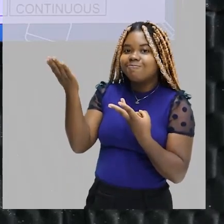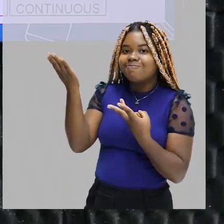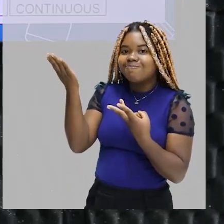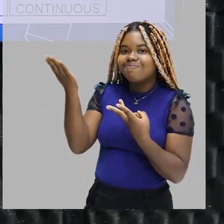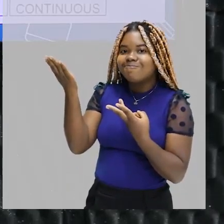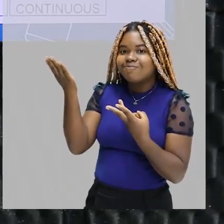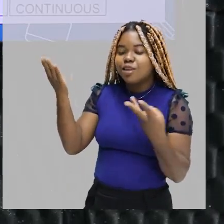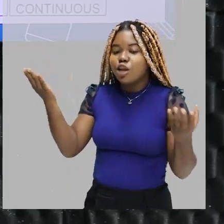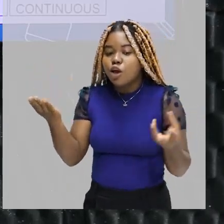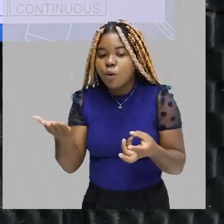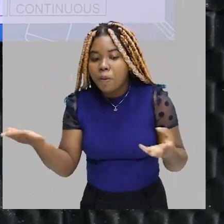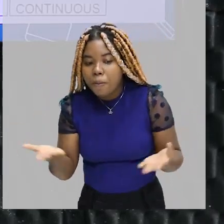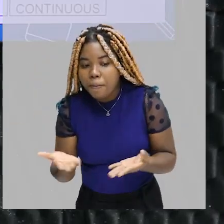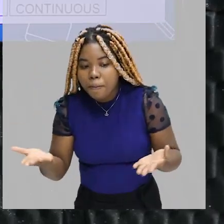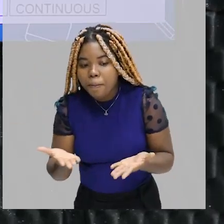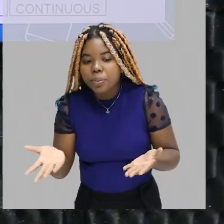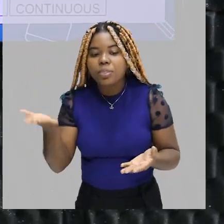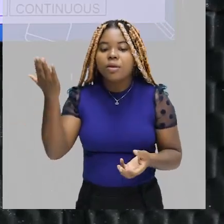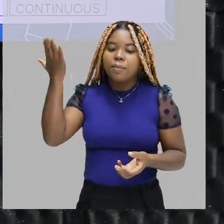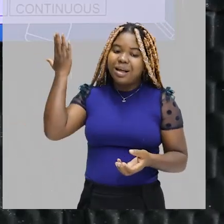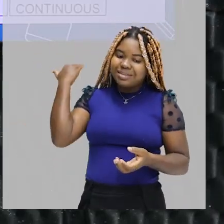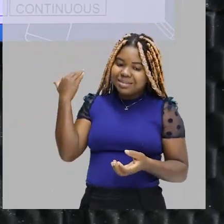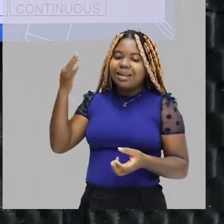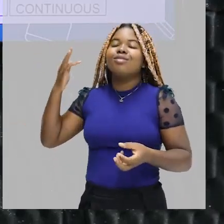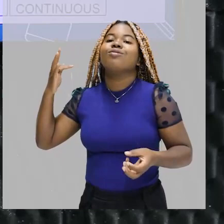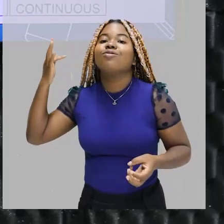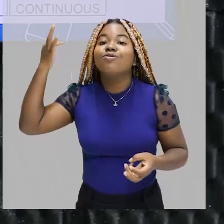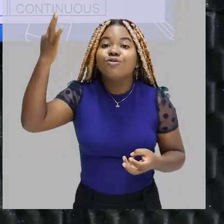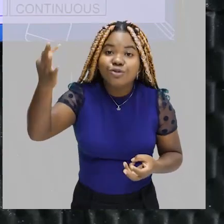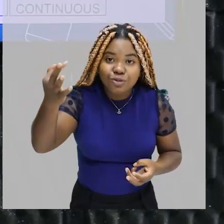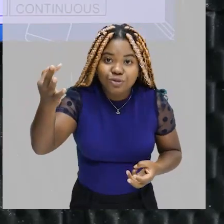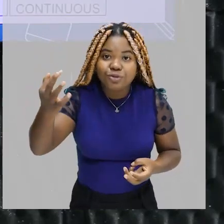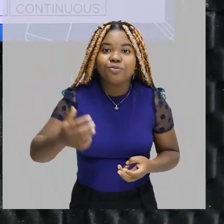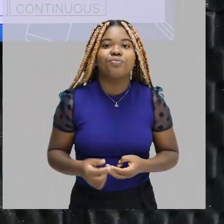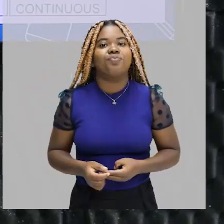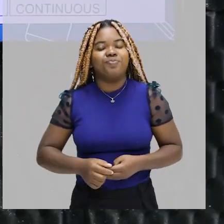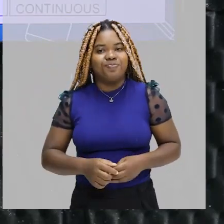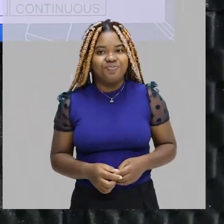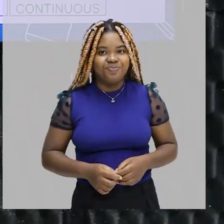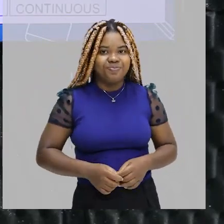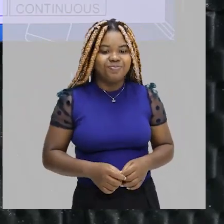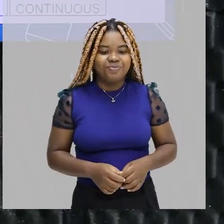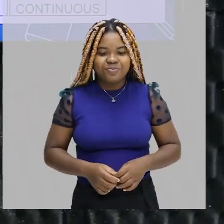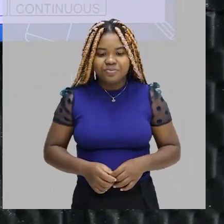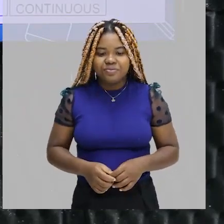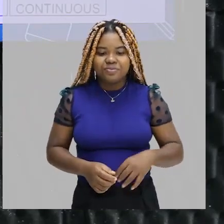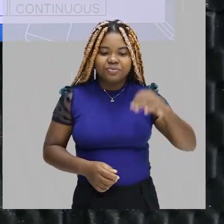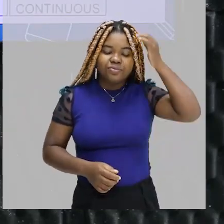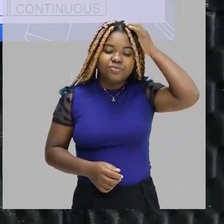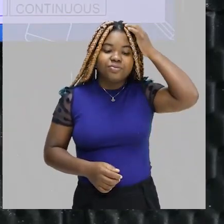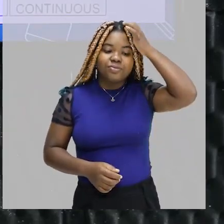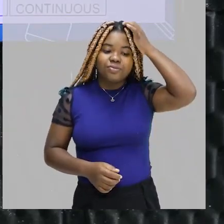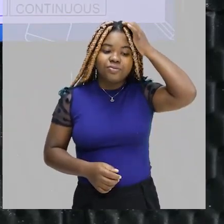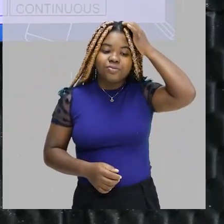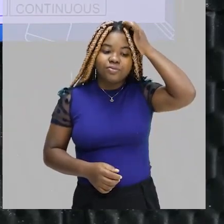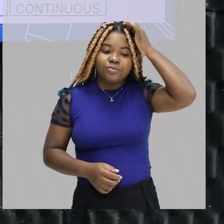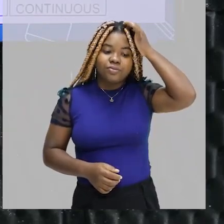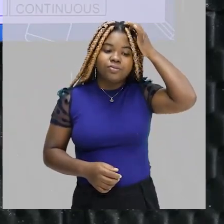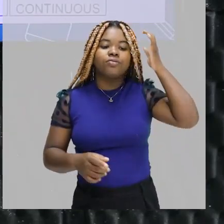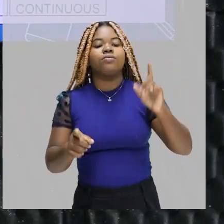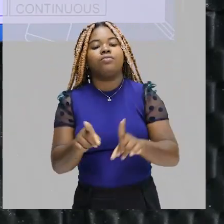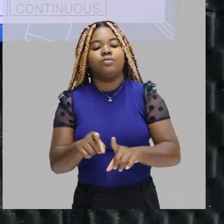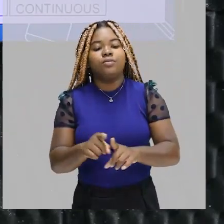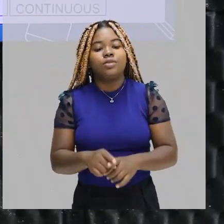atual, momento passado ou momento que ainda está por vir, que é o futuro. Passado, presente e futuro. E nós